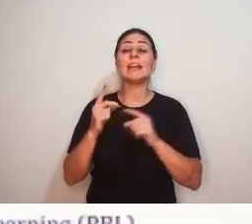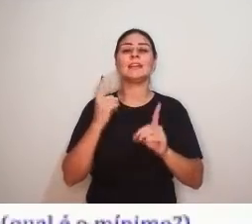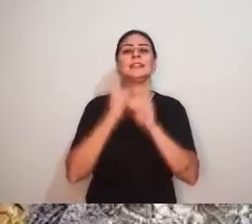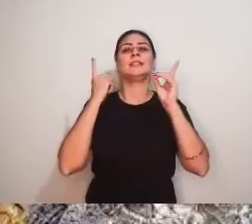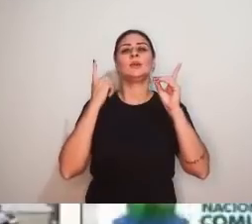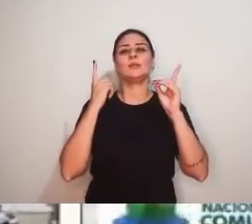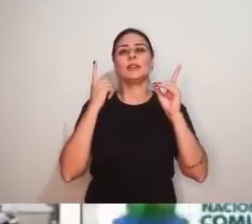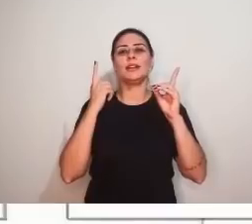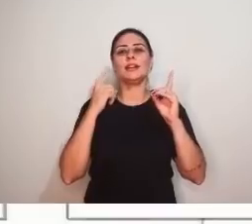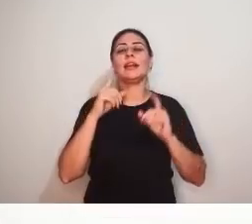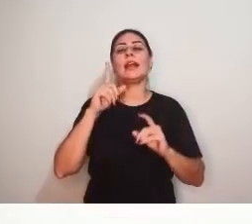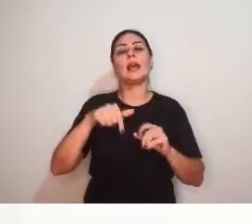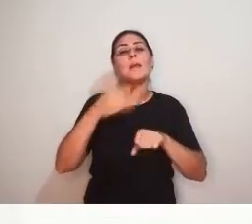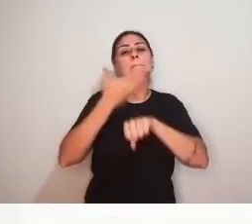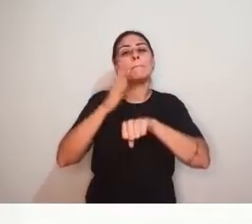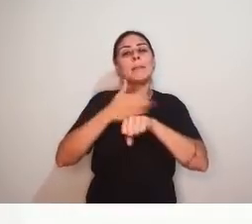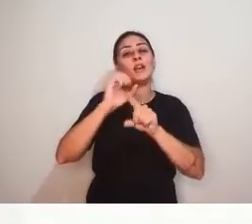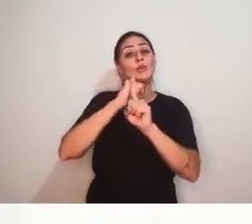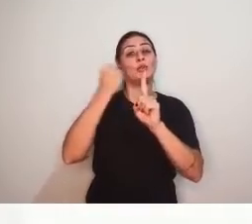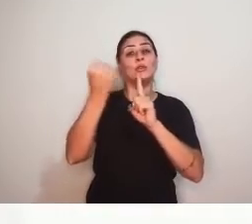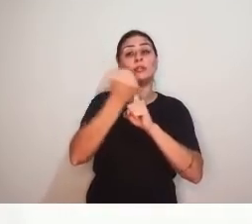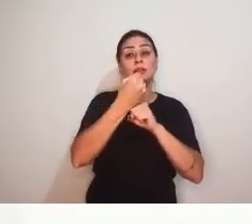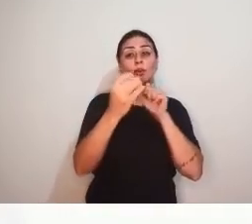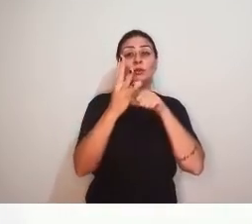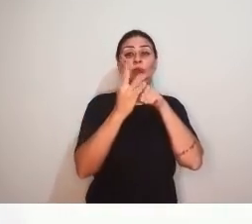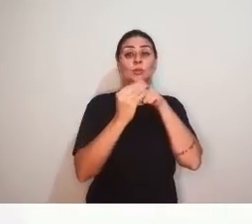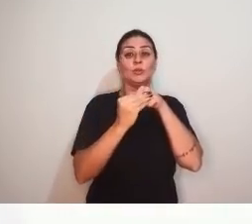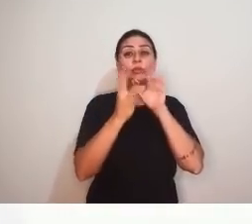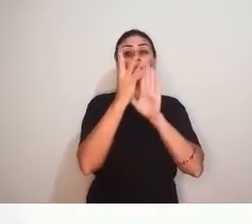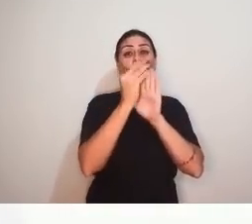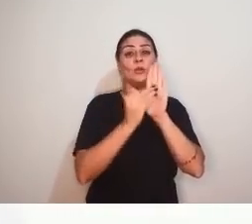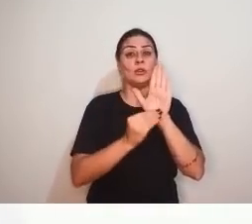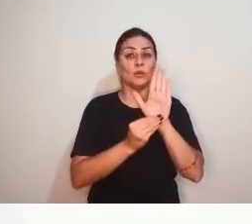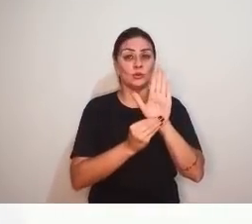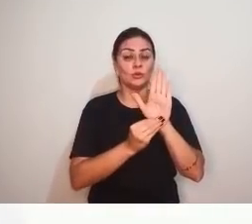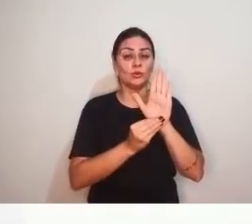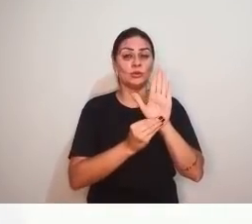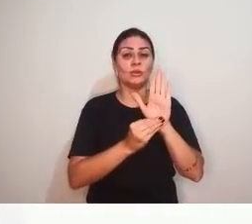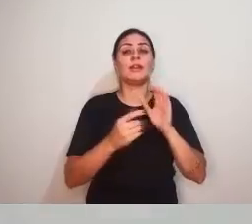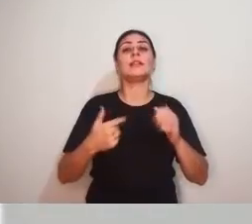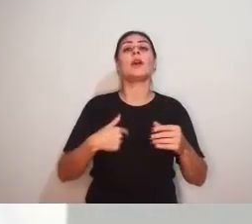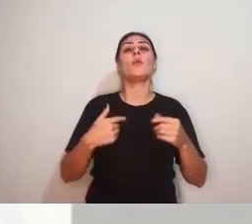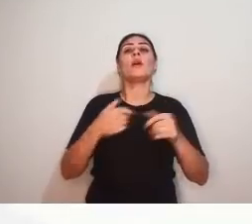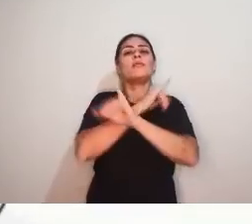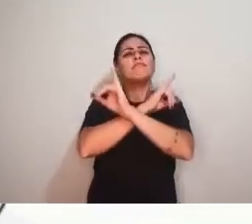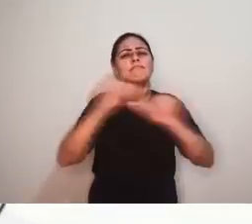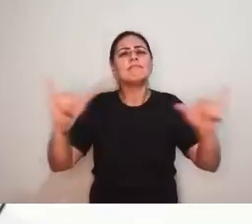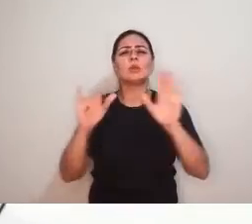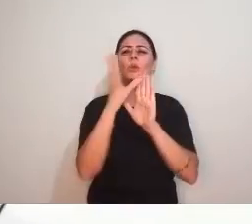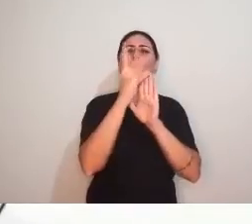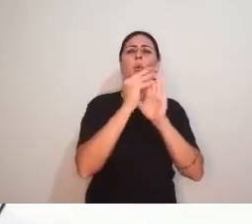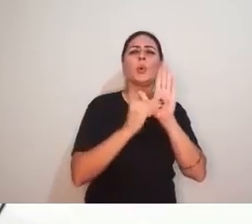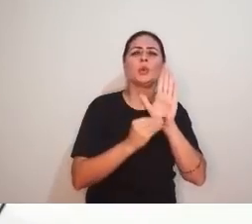Cadê você? Aqui. Que é a prática social do conteúdo, né? Então, para eu